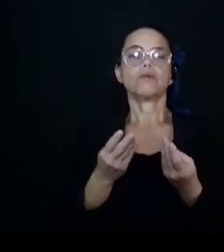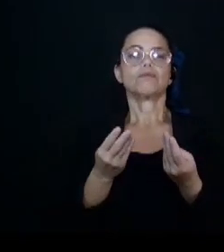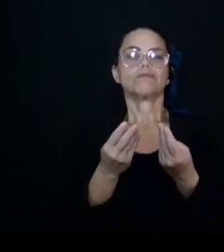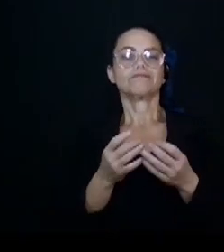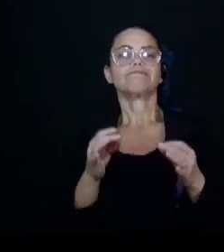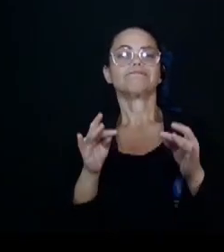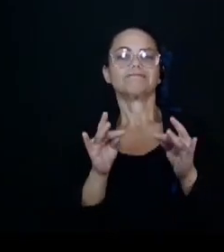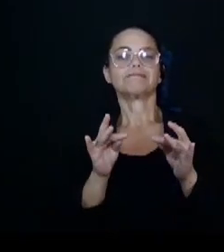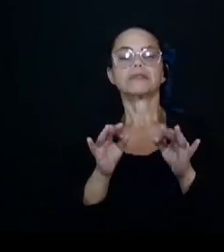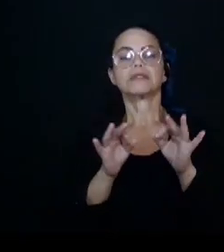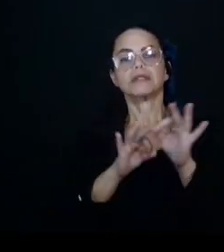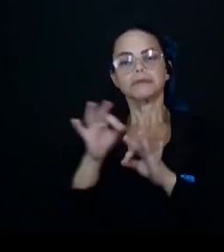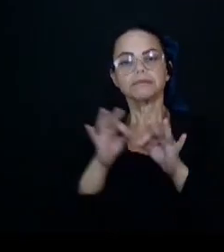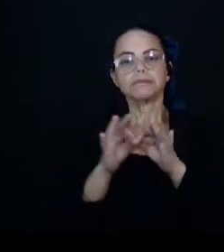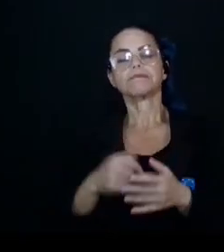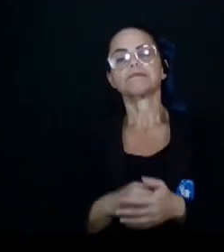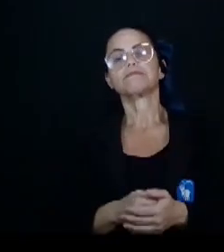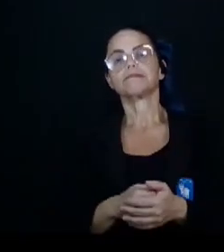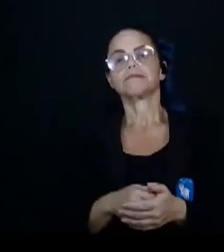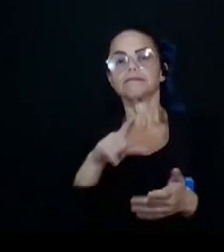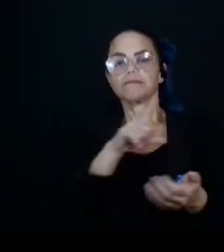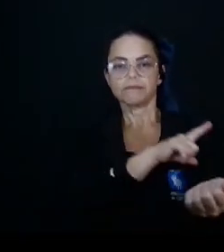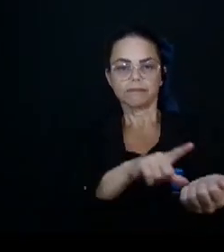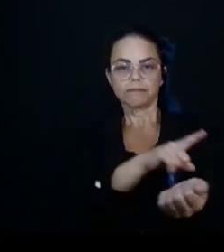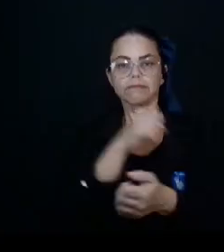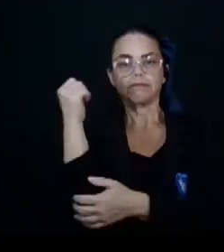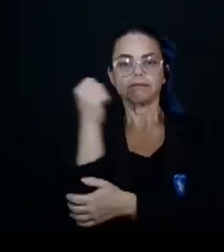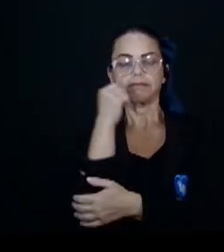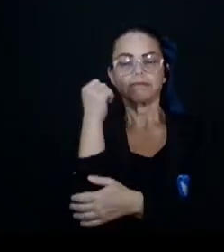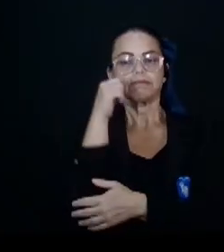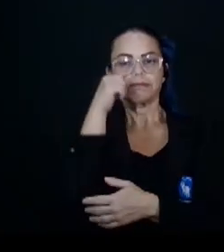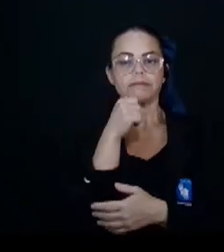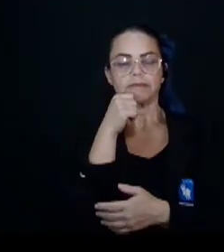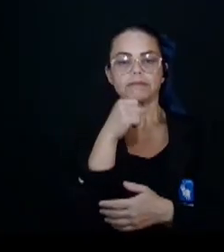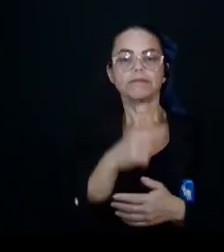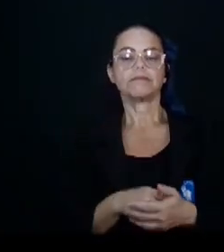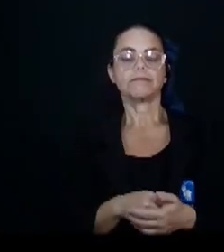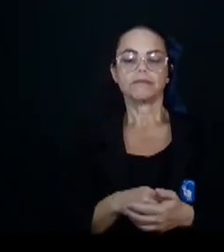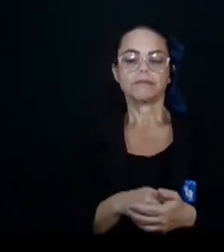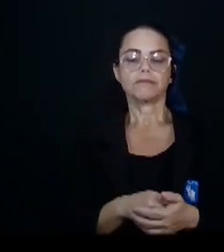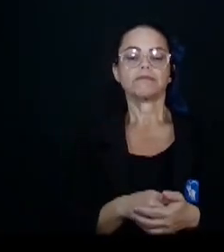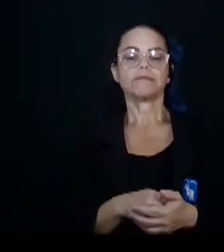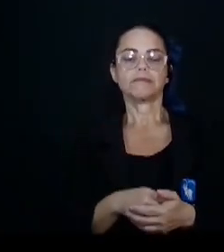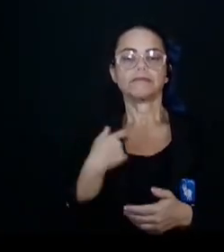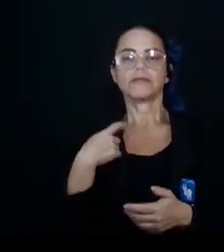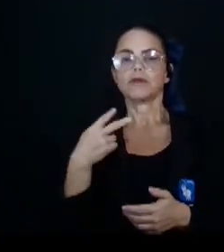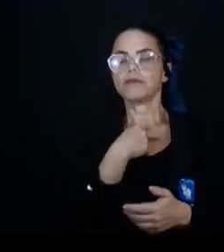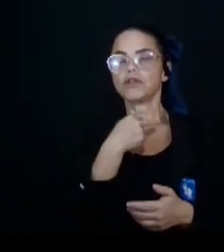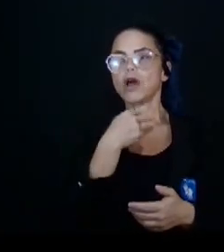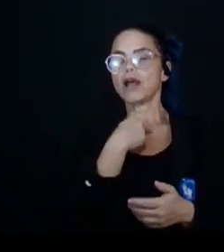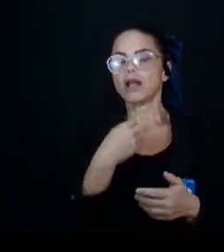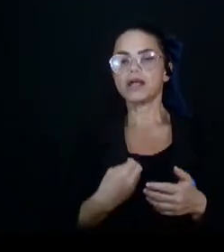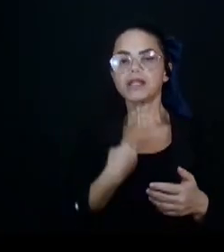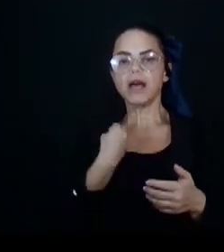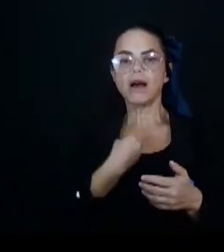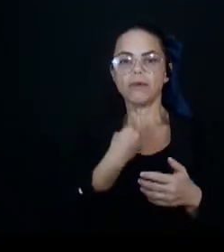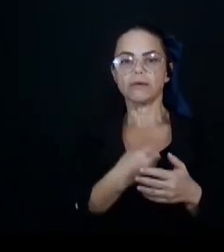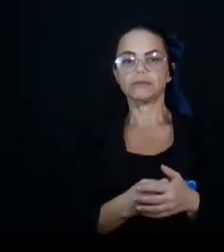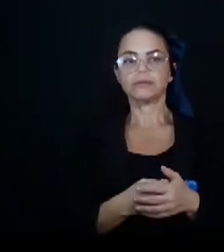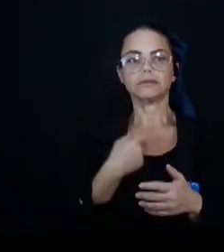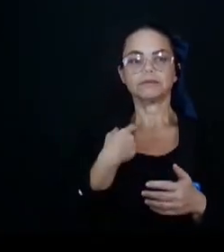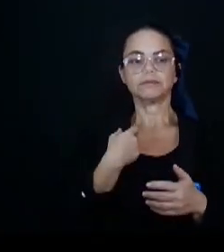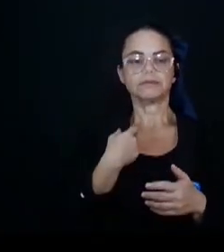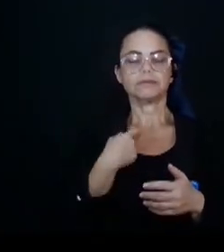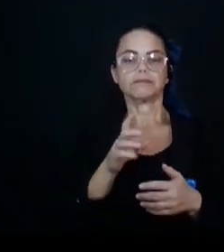assim, nas leucemias agudas, para as mulheres gestantes, a gente não tem condição de fazer quimioterapia de alta